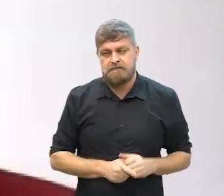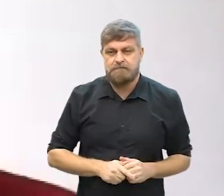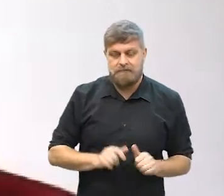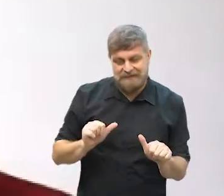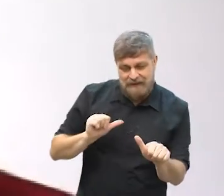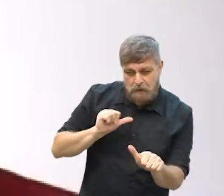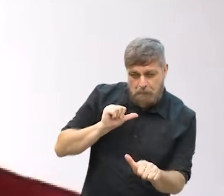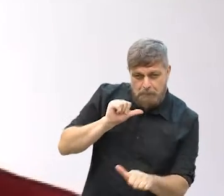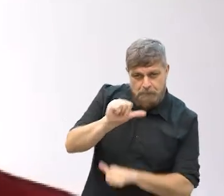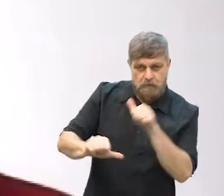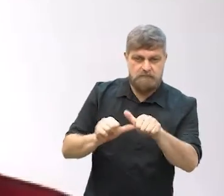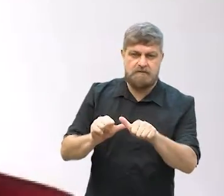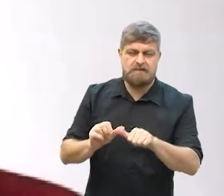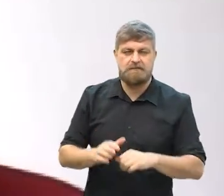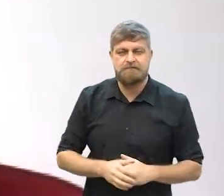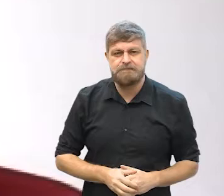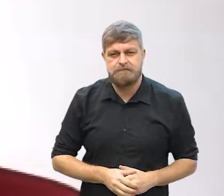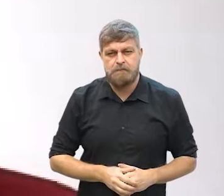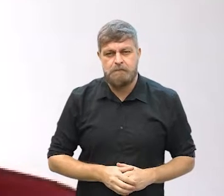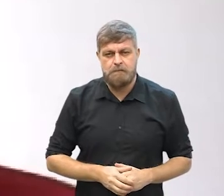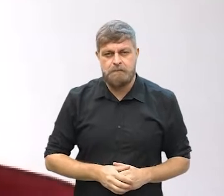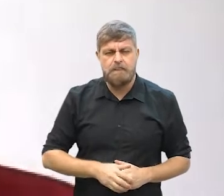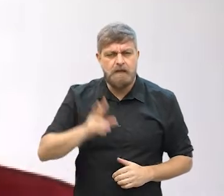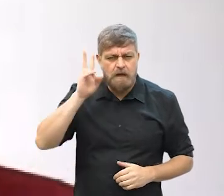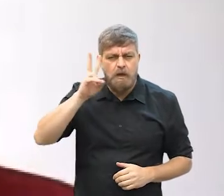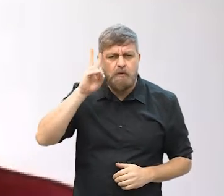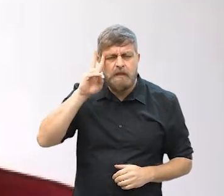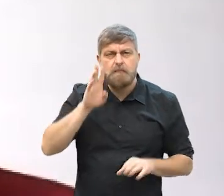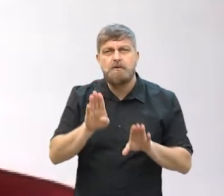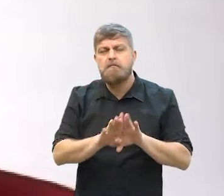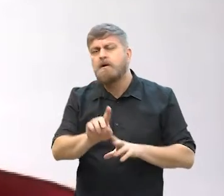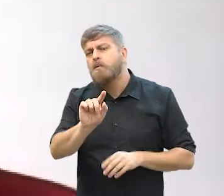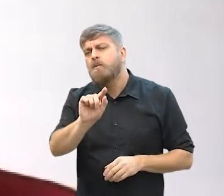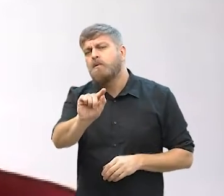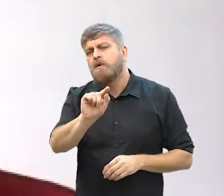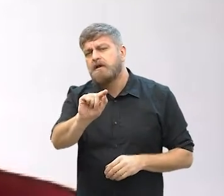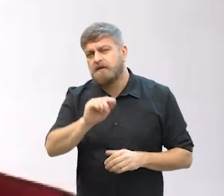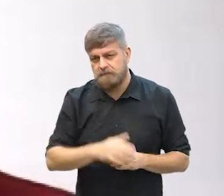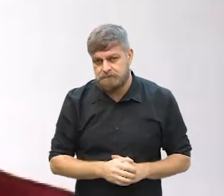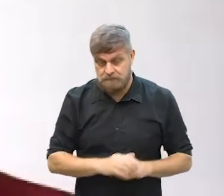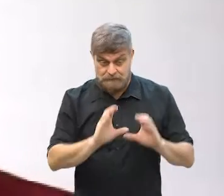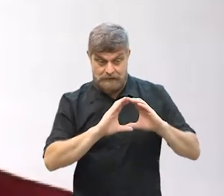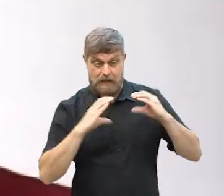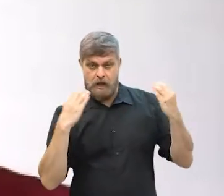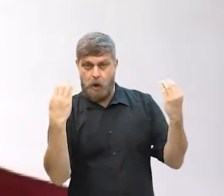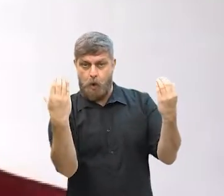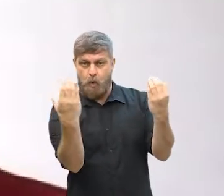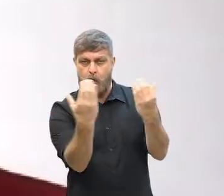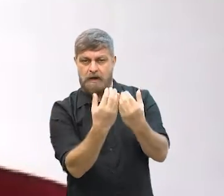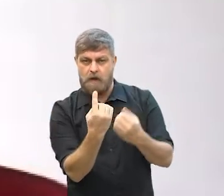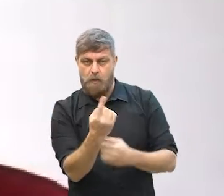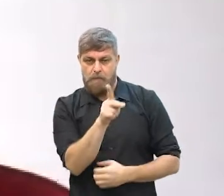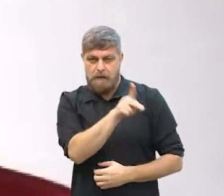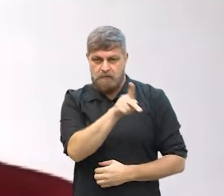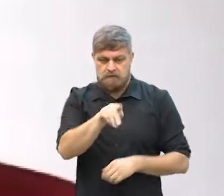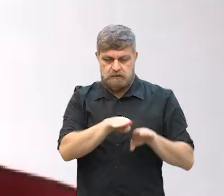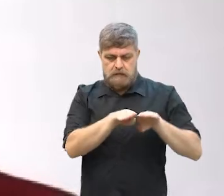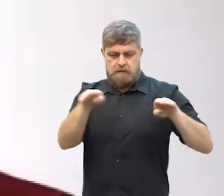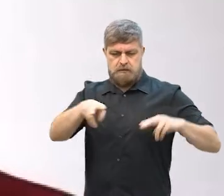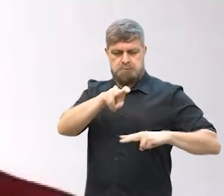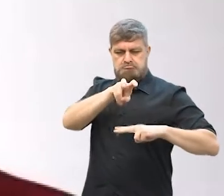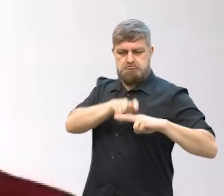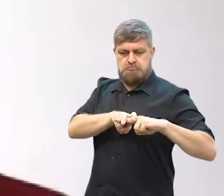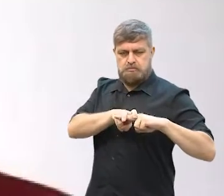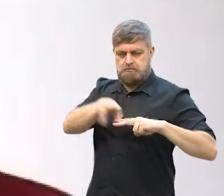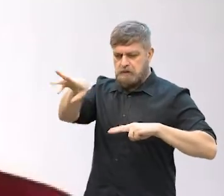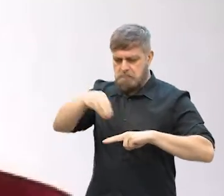uma modificação muito grande, né? E eu lembro, inclusive, que no congresso, uma das professoras que estava mediando a